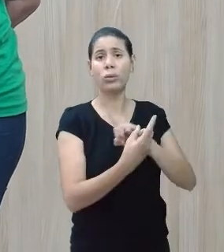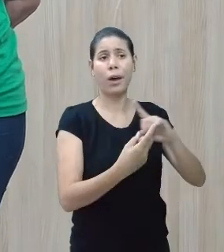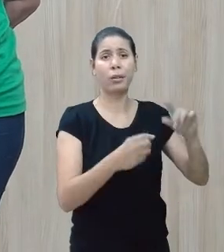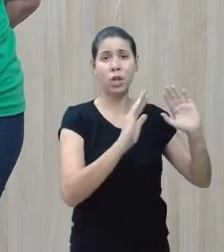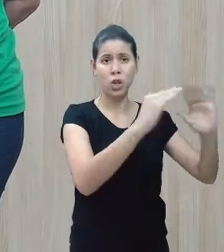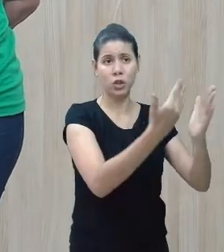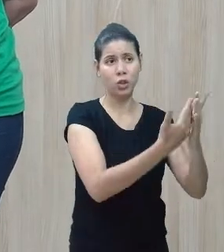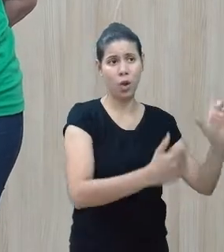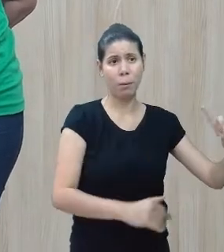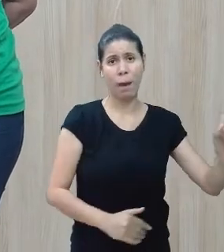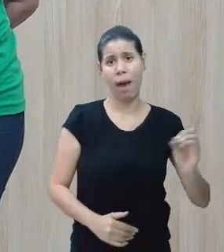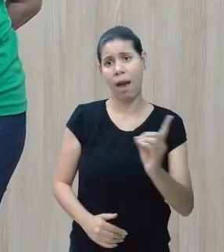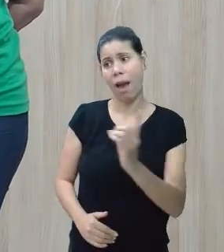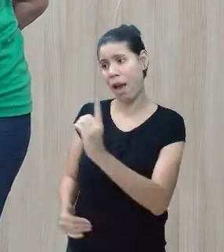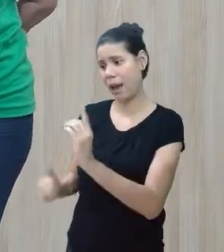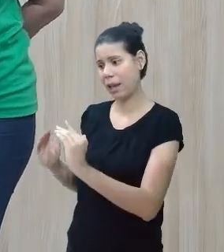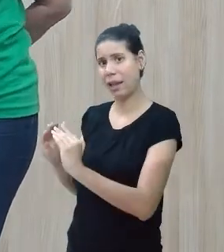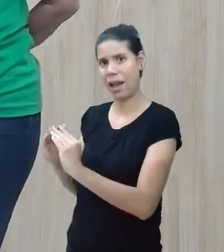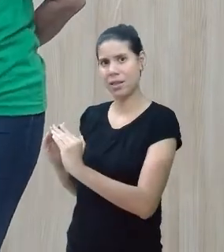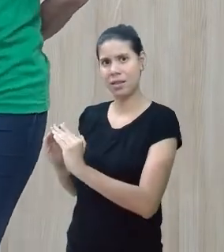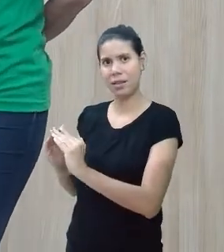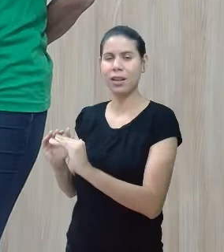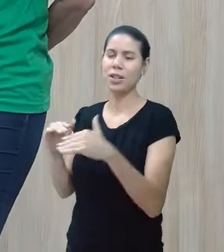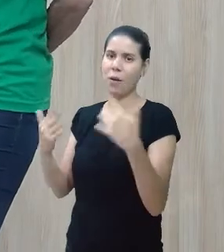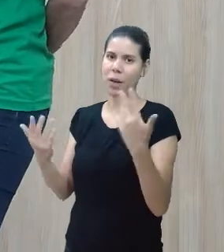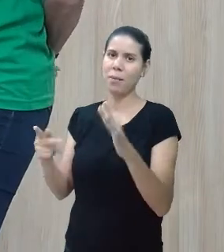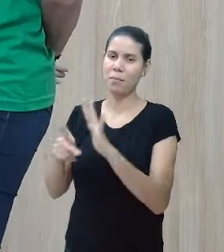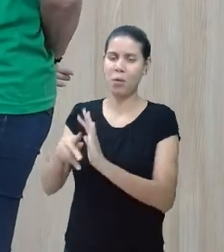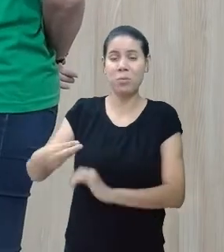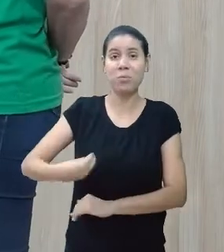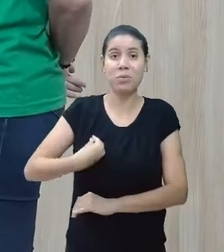crônica à nossa vida. É uma coisa que eu sempre converso com vocês.